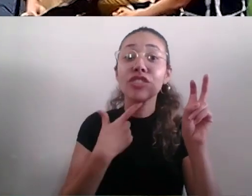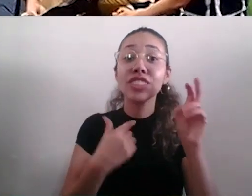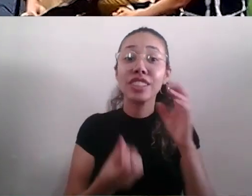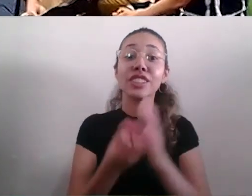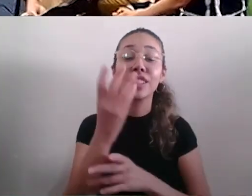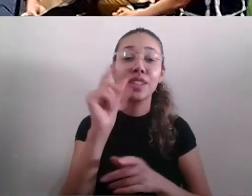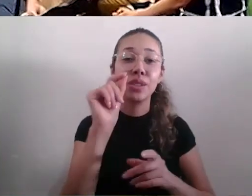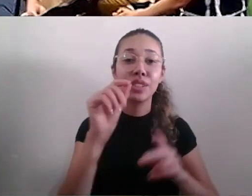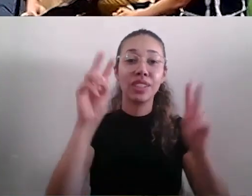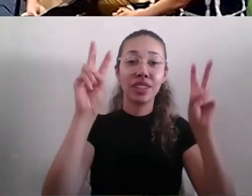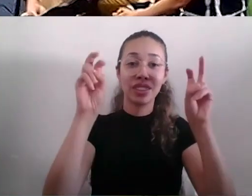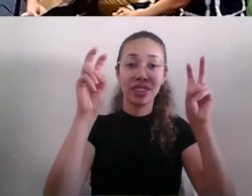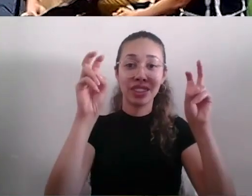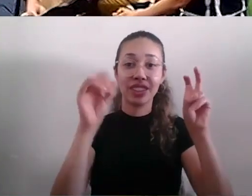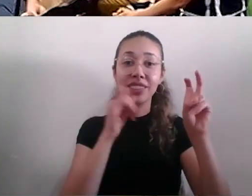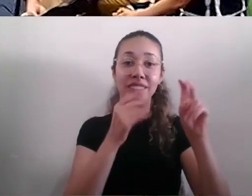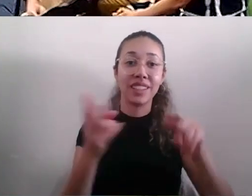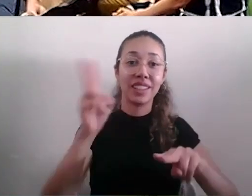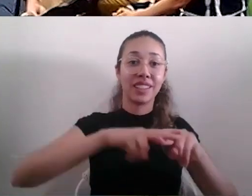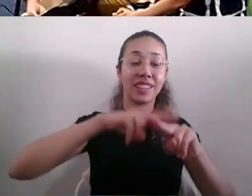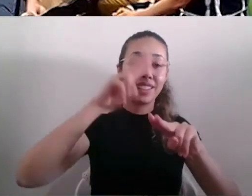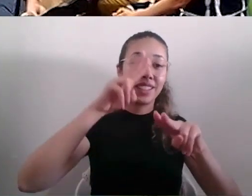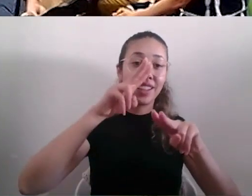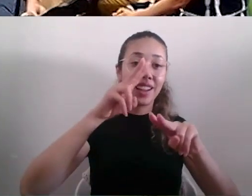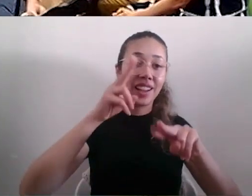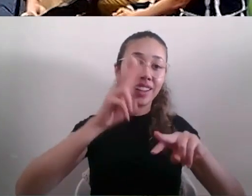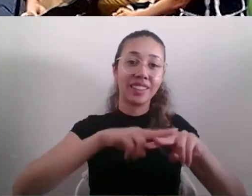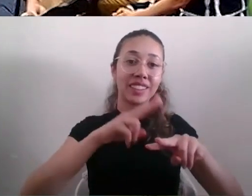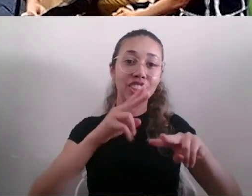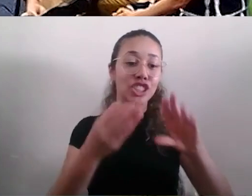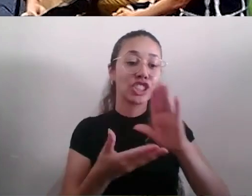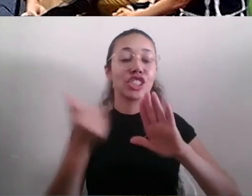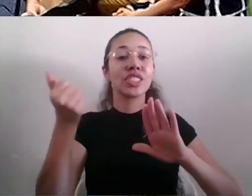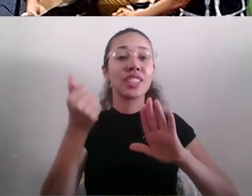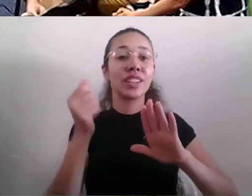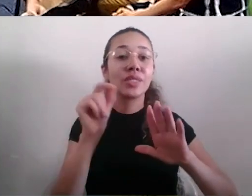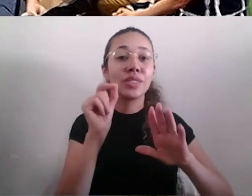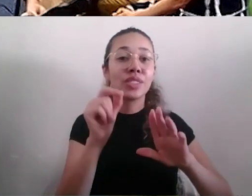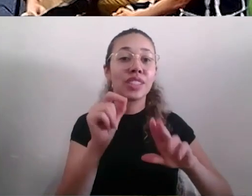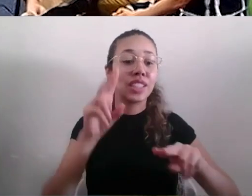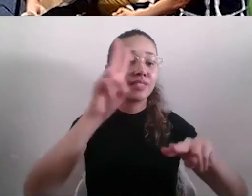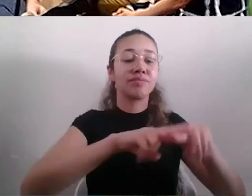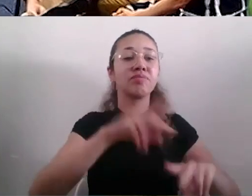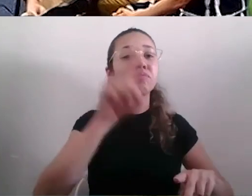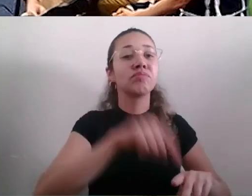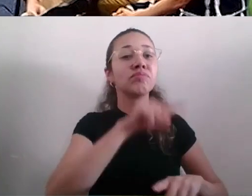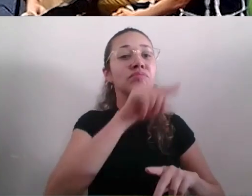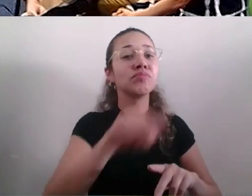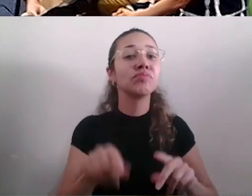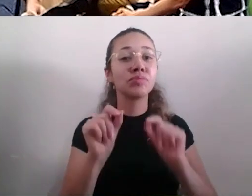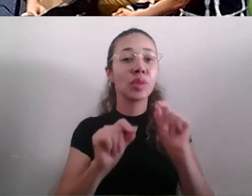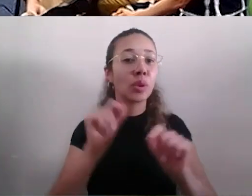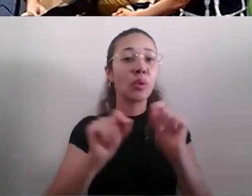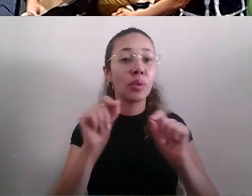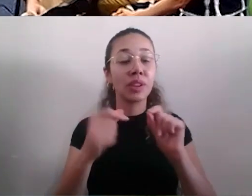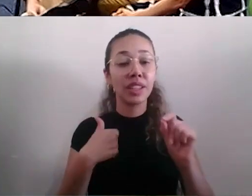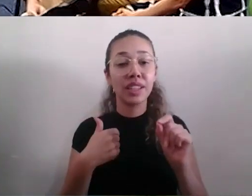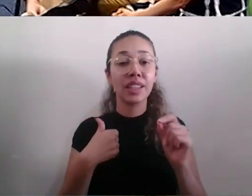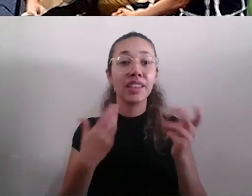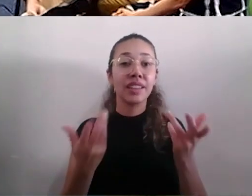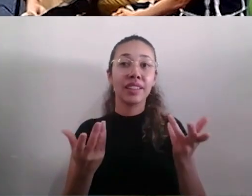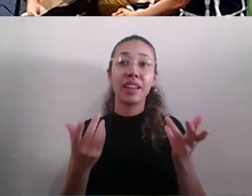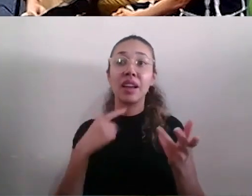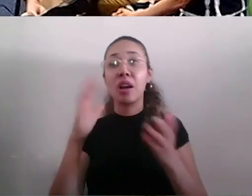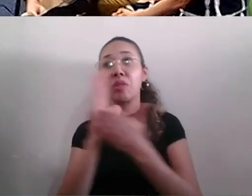com tanta gente, e eu até agora não entendi. Mas é uma ideia que me atrai, entendeu? Mas eu não sei o que é. E aí as pessoas dizem, não, mas não é uma